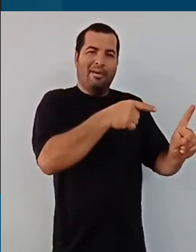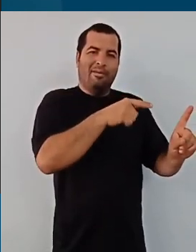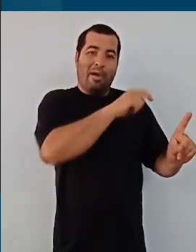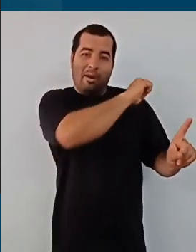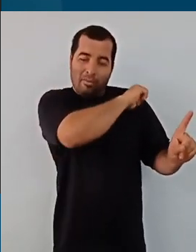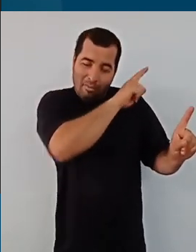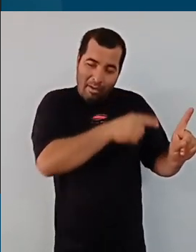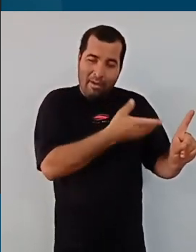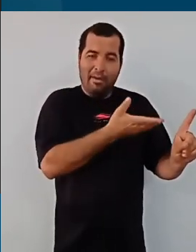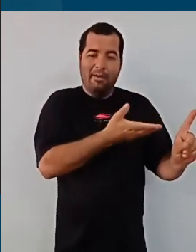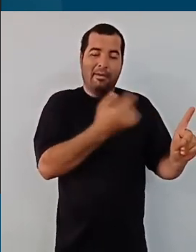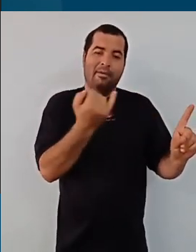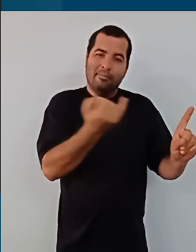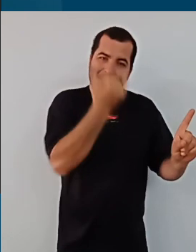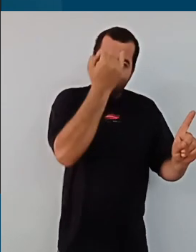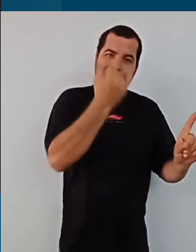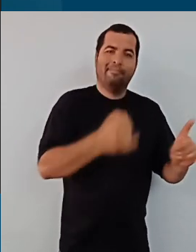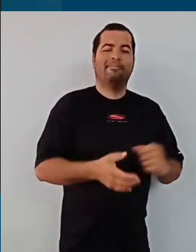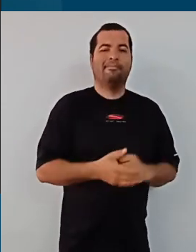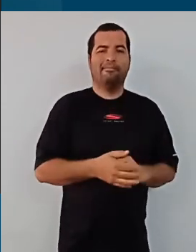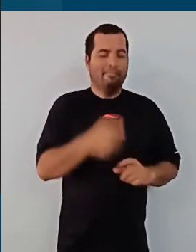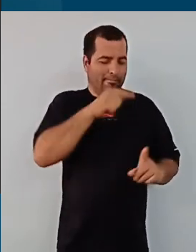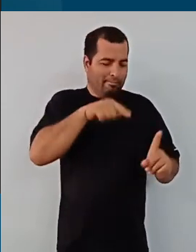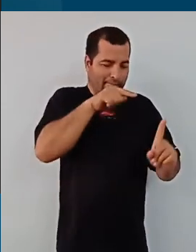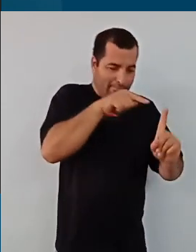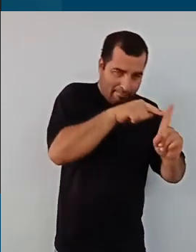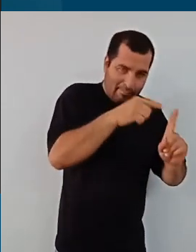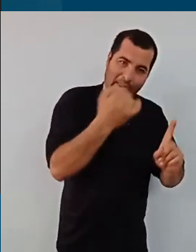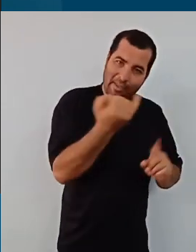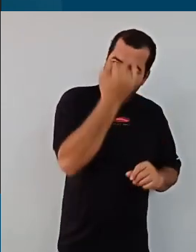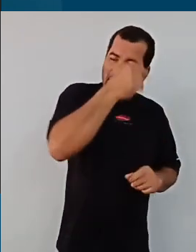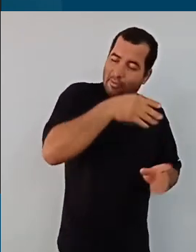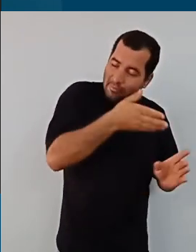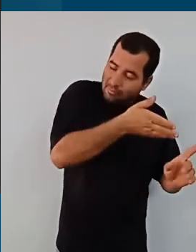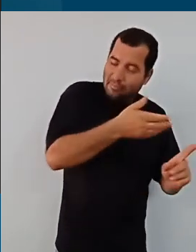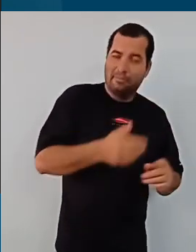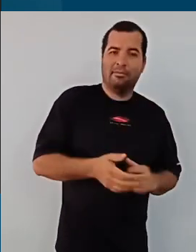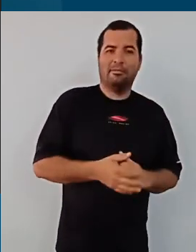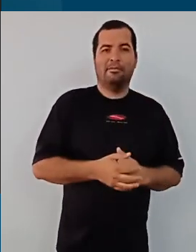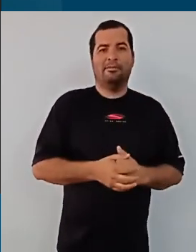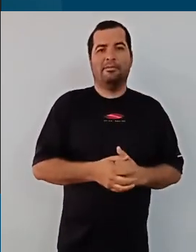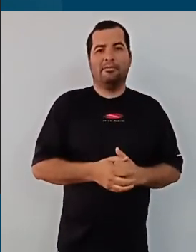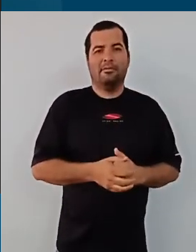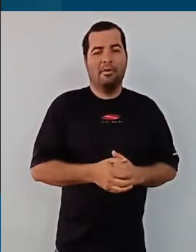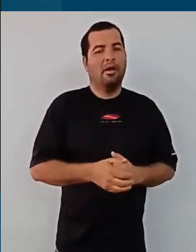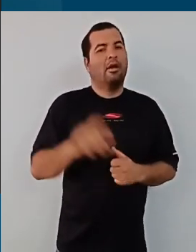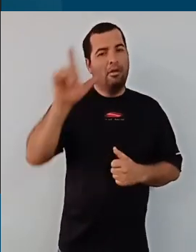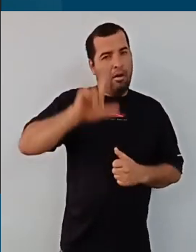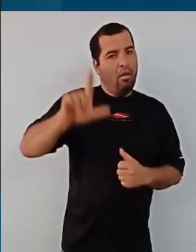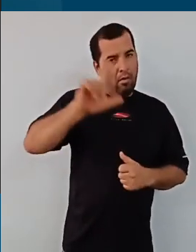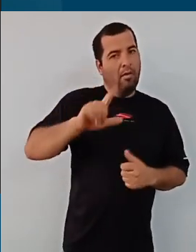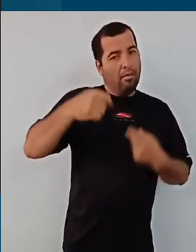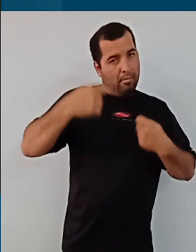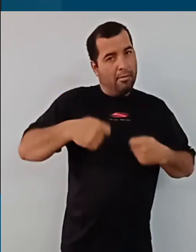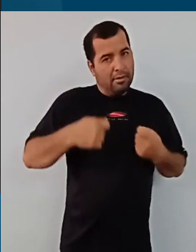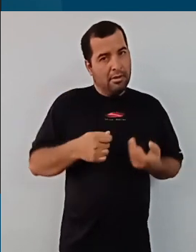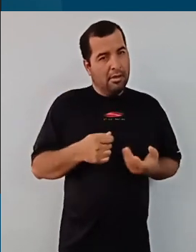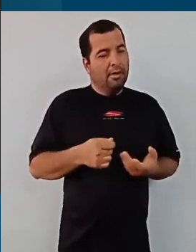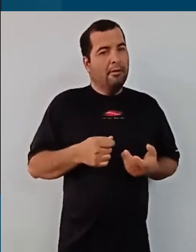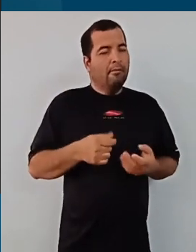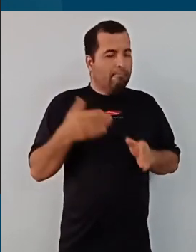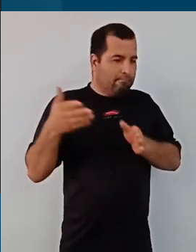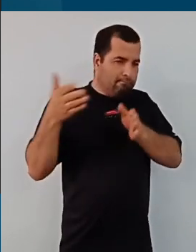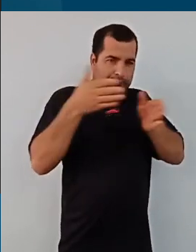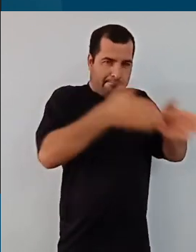gente faz, são escolhas voltadas para o desenvolvimento desse estudante, né? A lógica tem que ser sempre